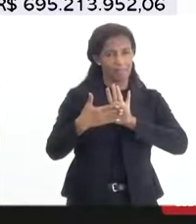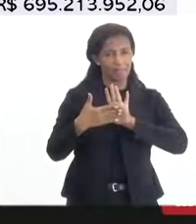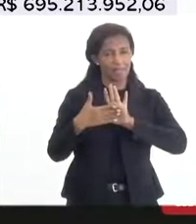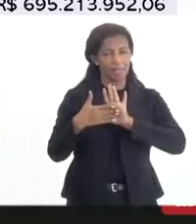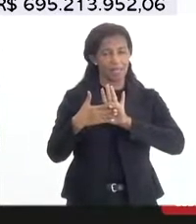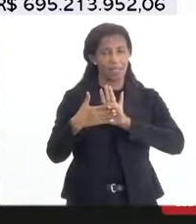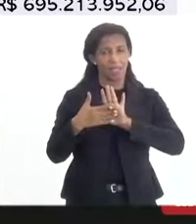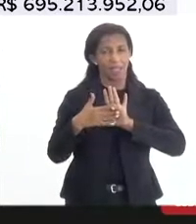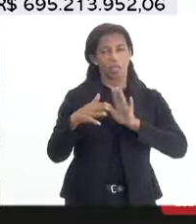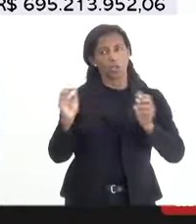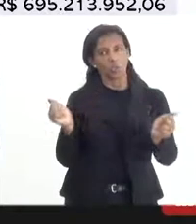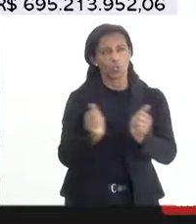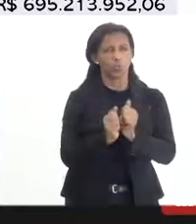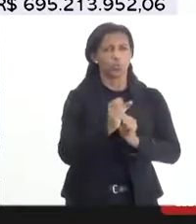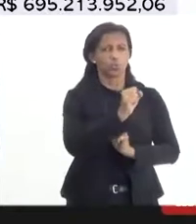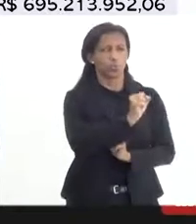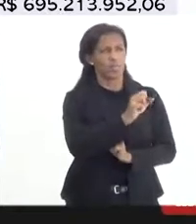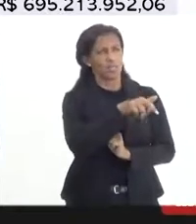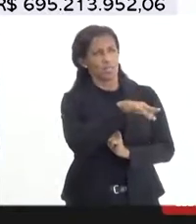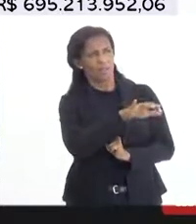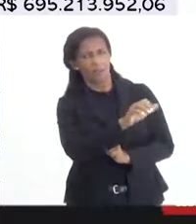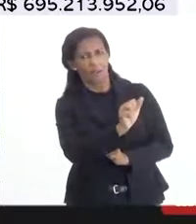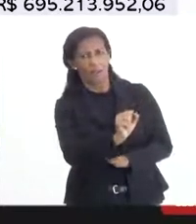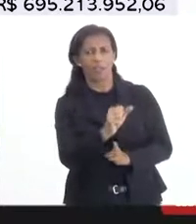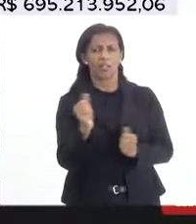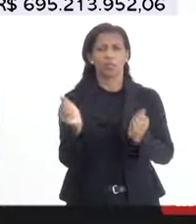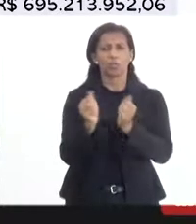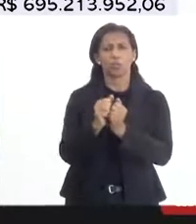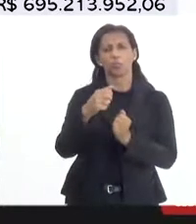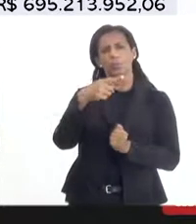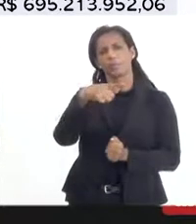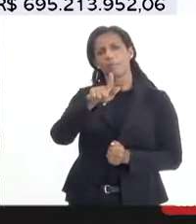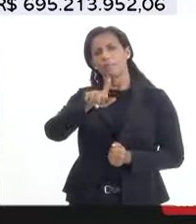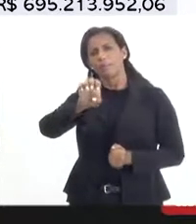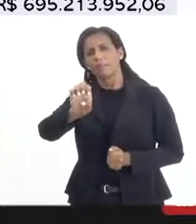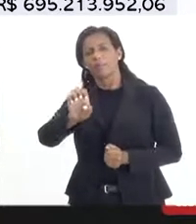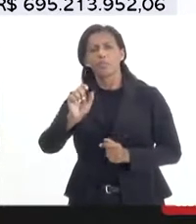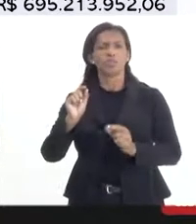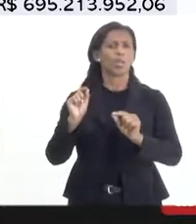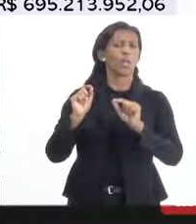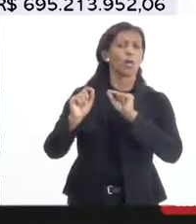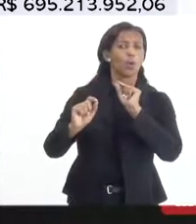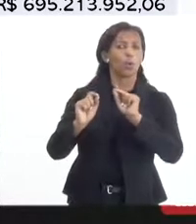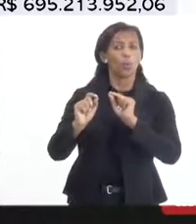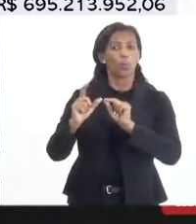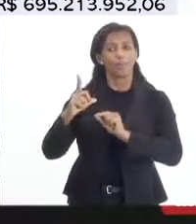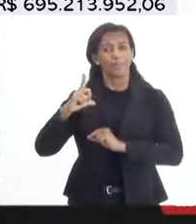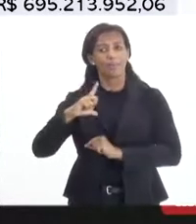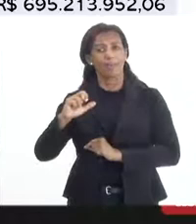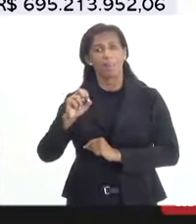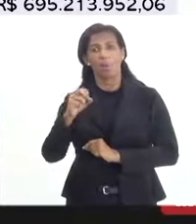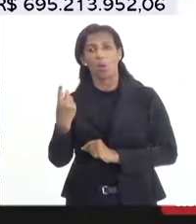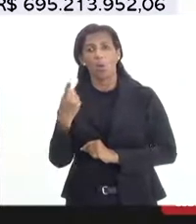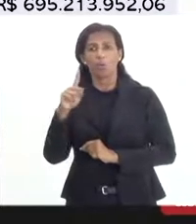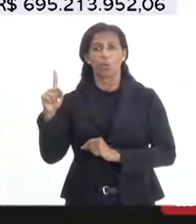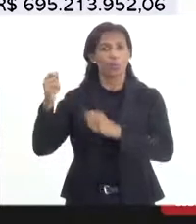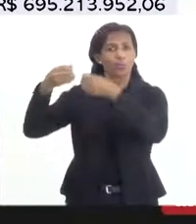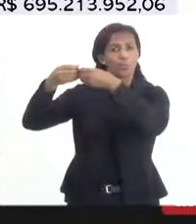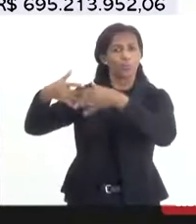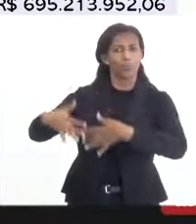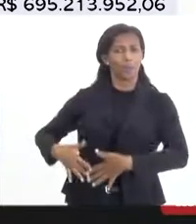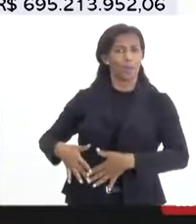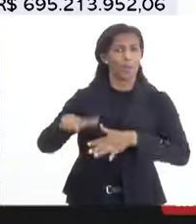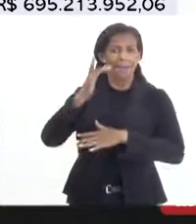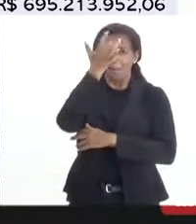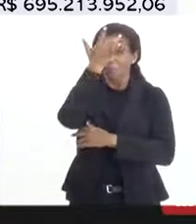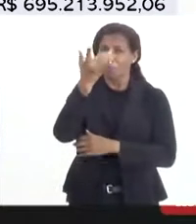de todas as CEFAs, da Procuradoria, sobre o que está em não em decadência. Por quê? É muito comum a gente pegar autos de